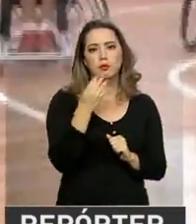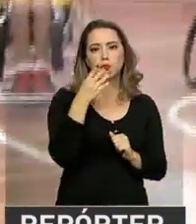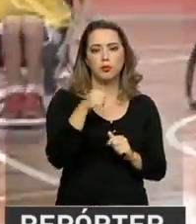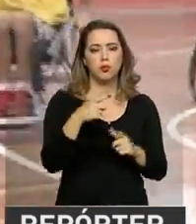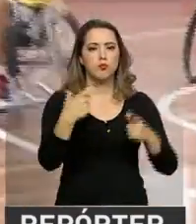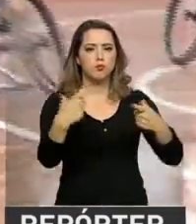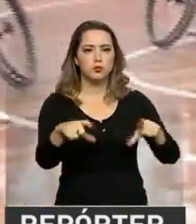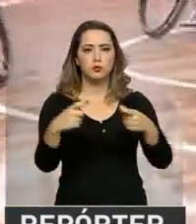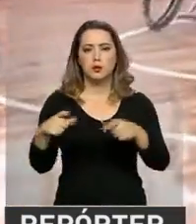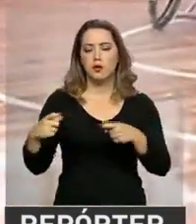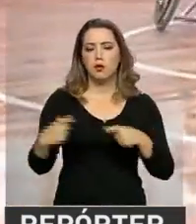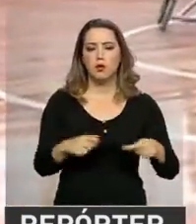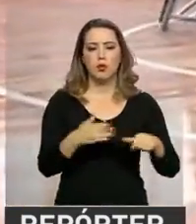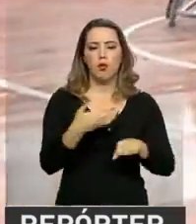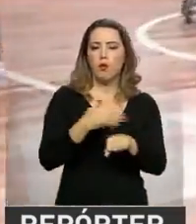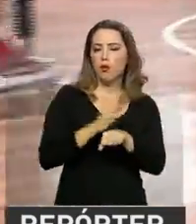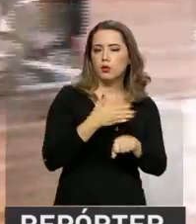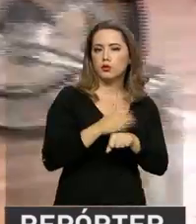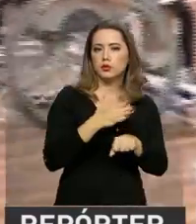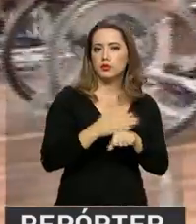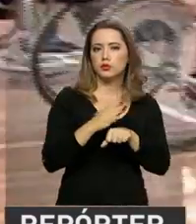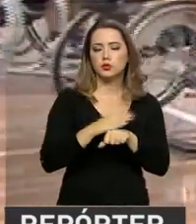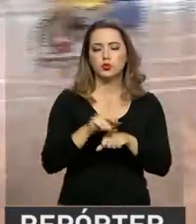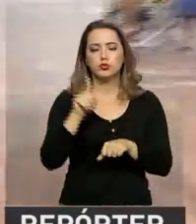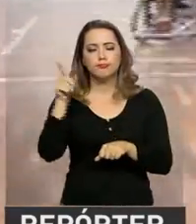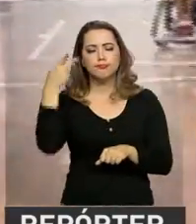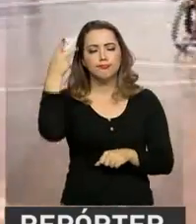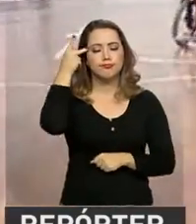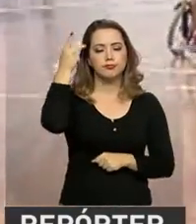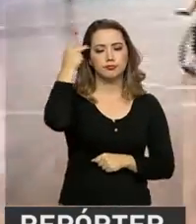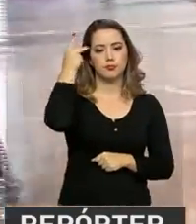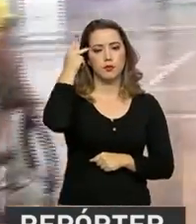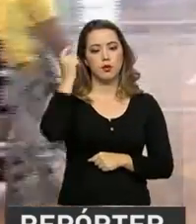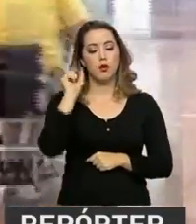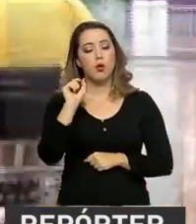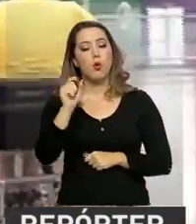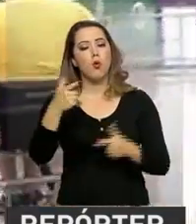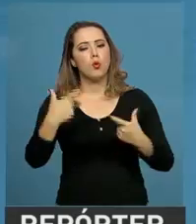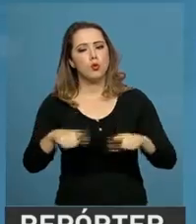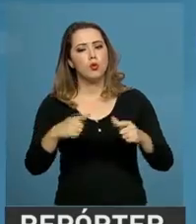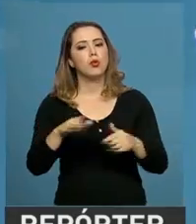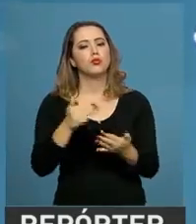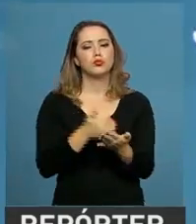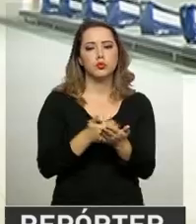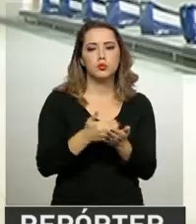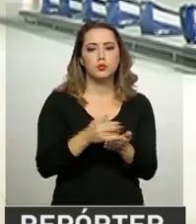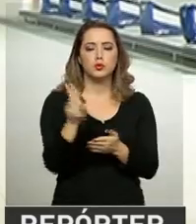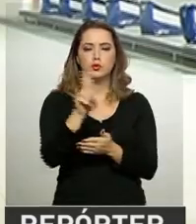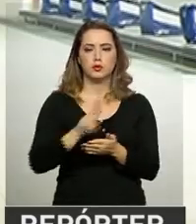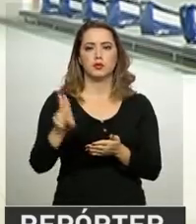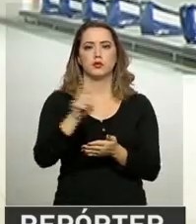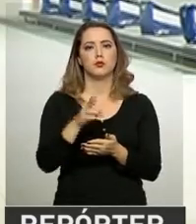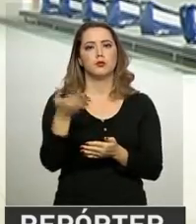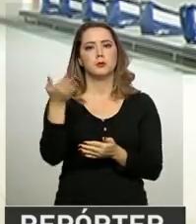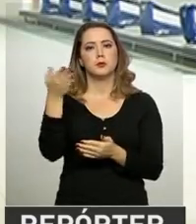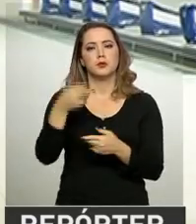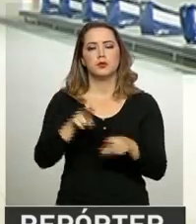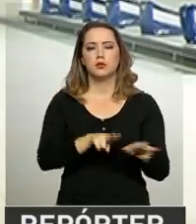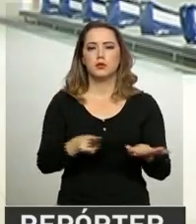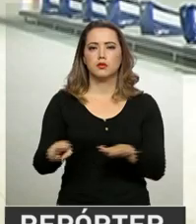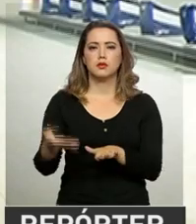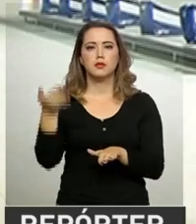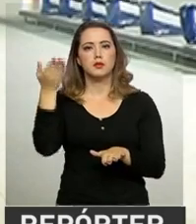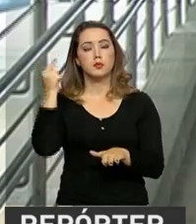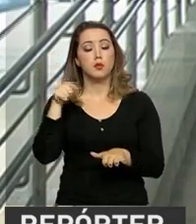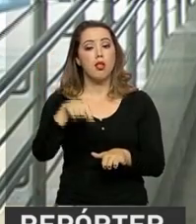paralímpico brasileiro em São Paulo as instalações começaram a ser usadas na semana passada o complexo é o maior do mundo em